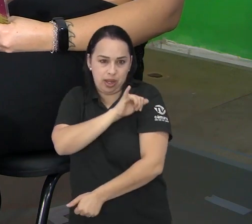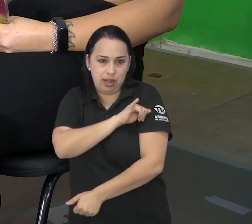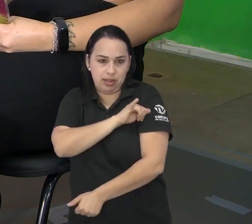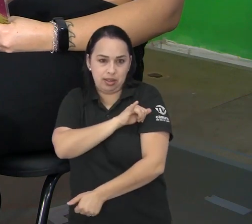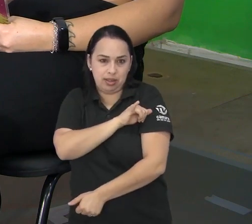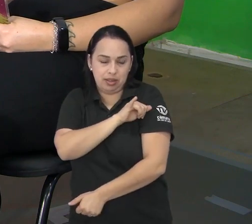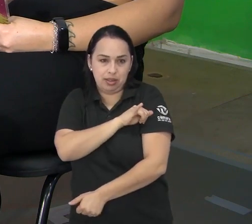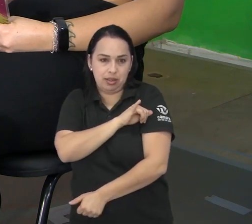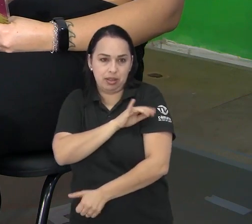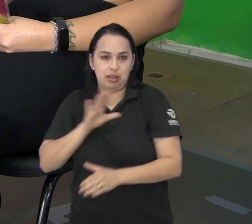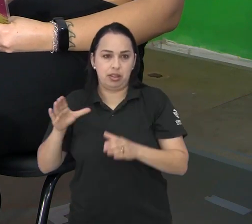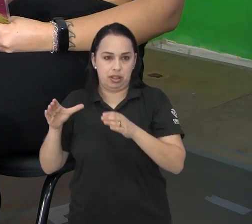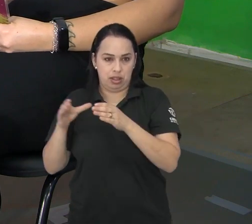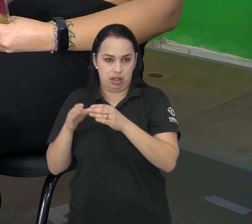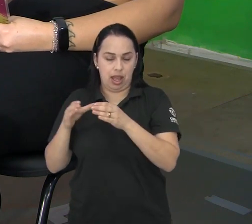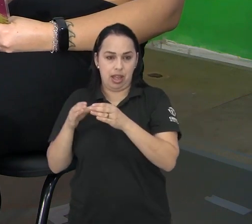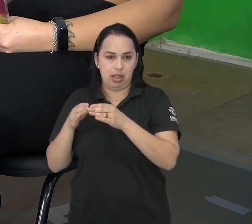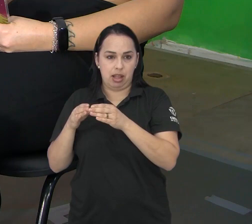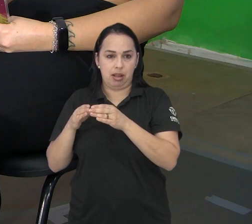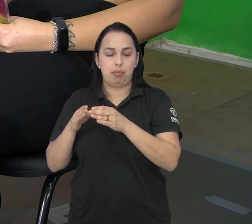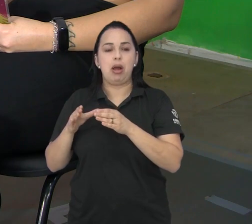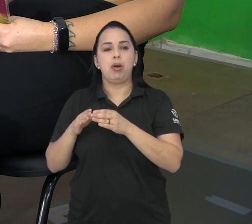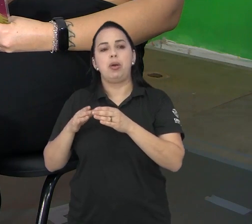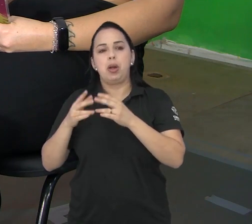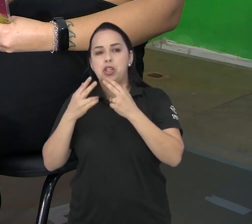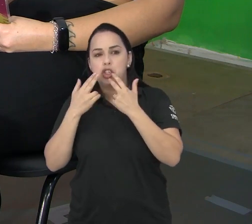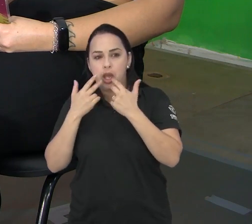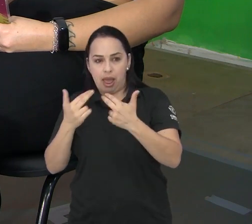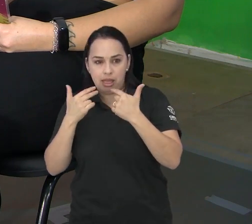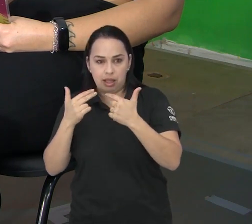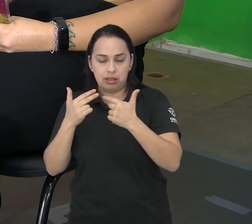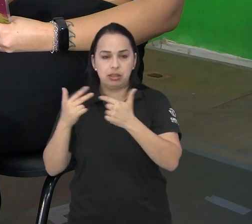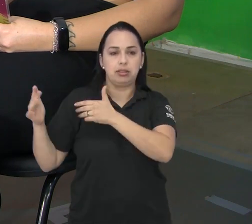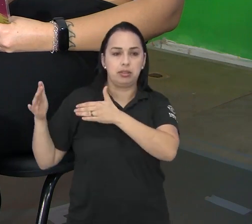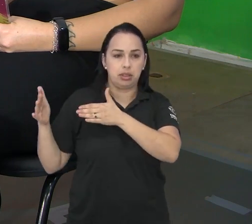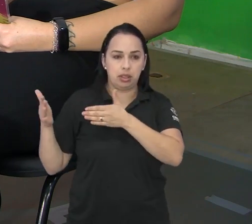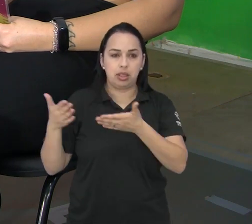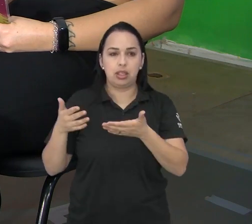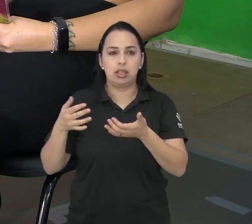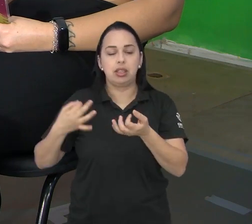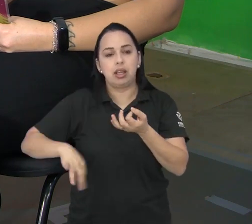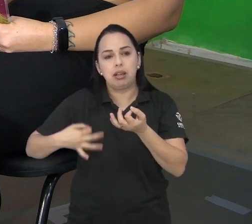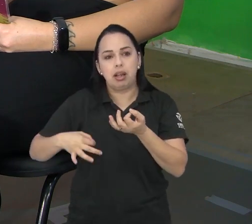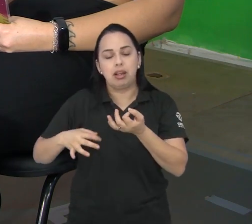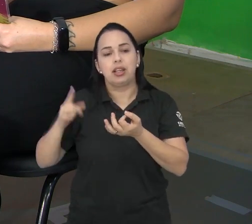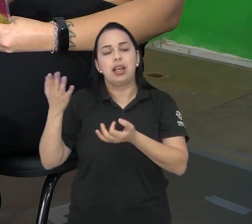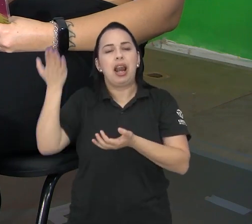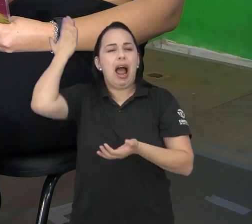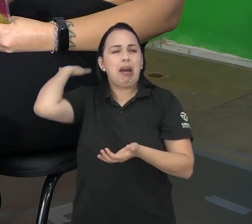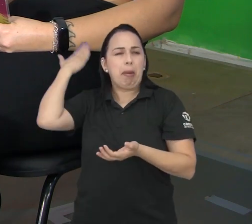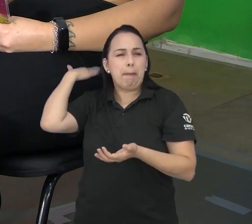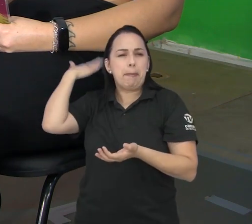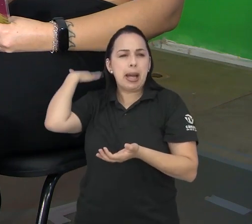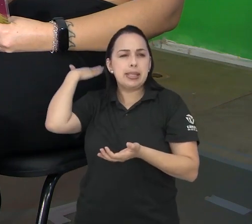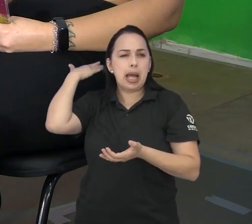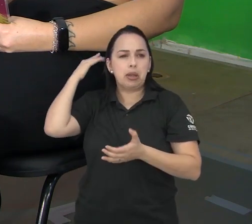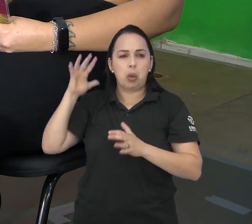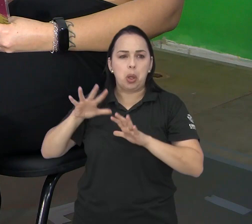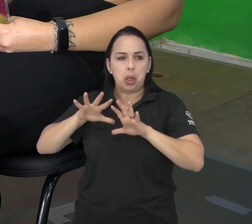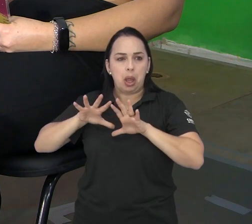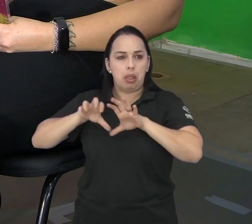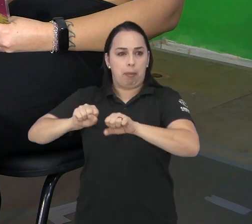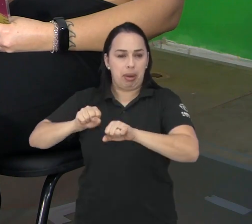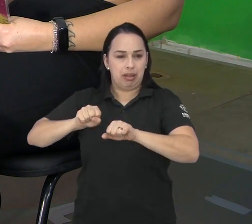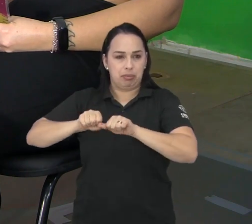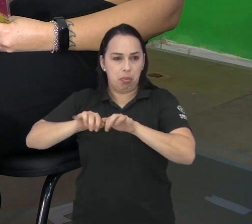diáspora do grupo etnolinguístico Banto, né? Que veio durante o período colonial trabalharem nas fazendas